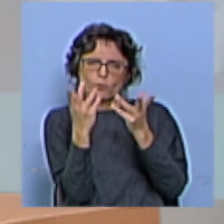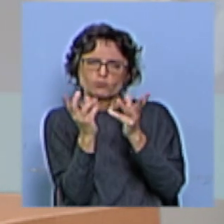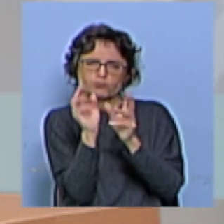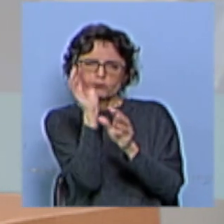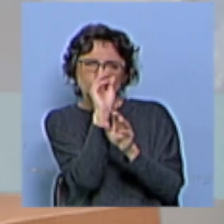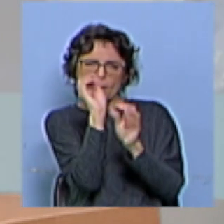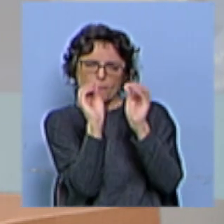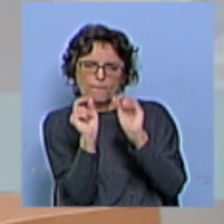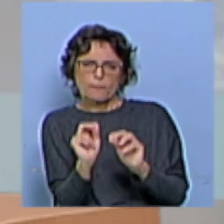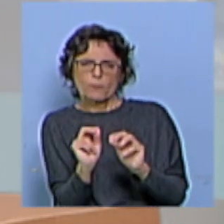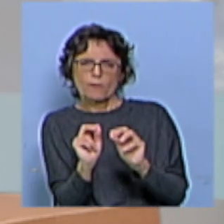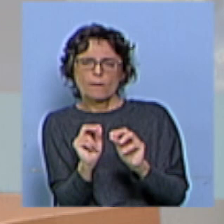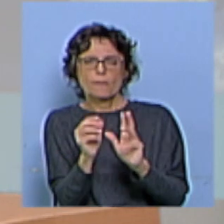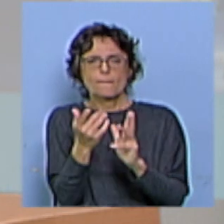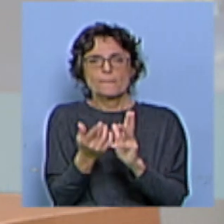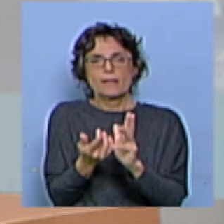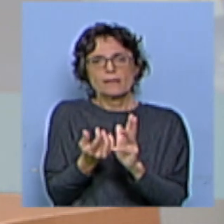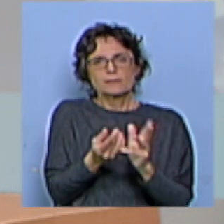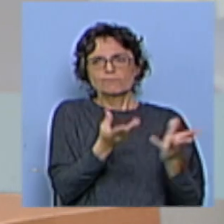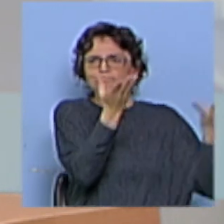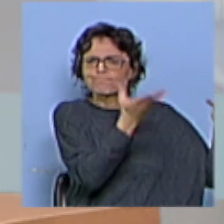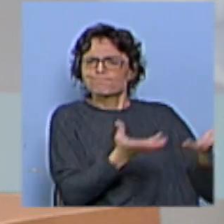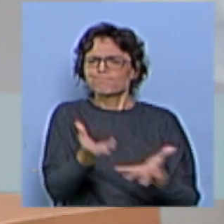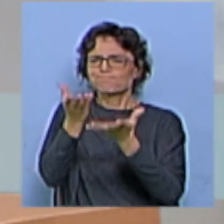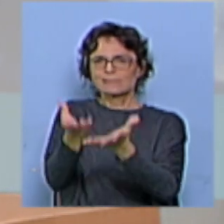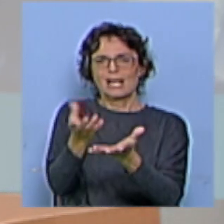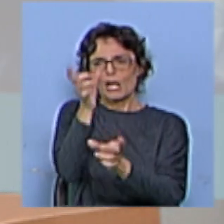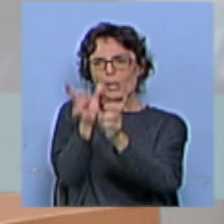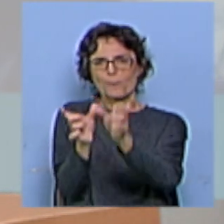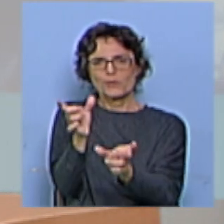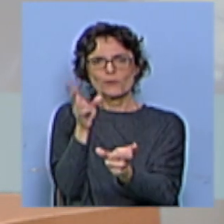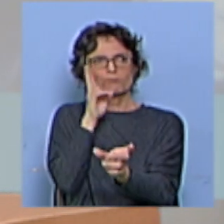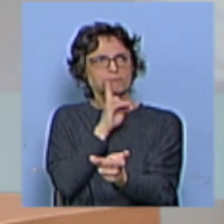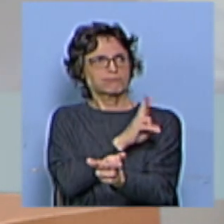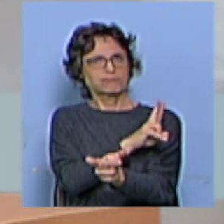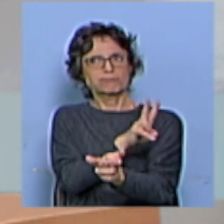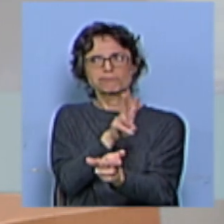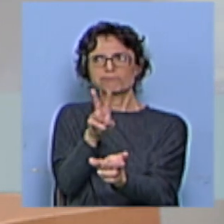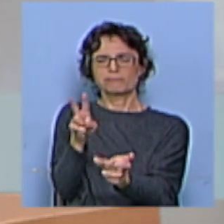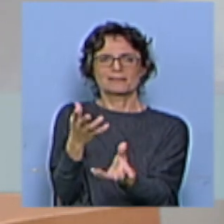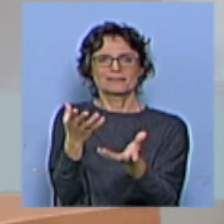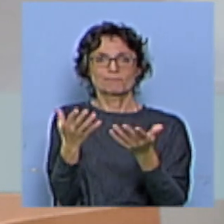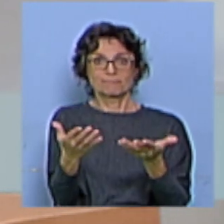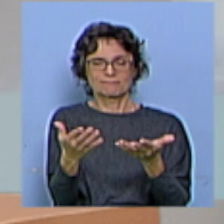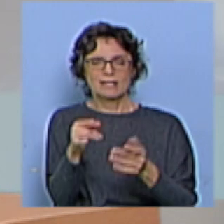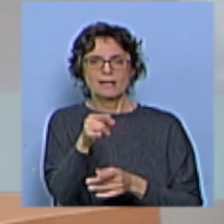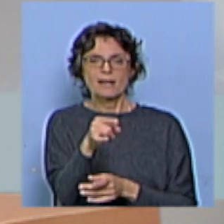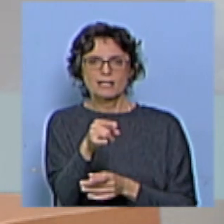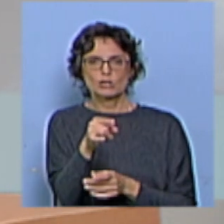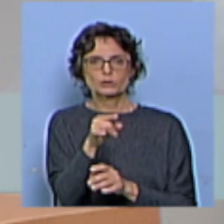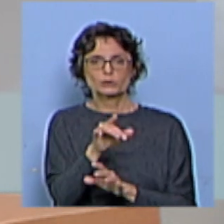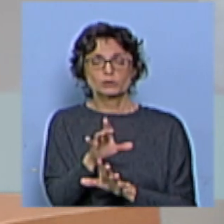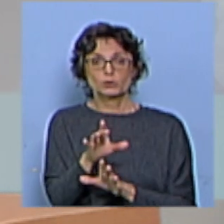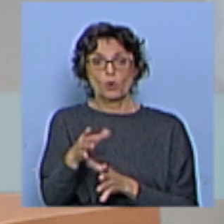qualidade, ser oferecido ao visitante, ao peregrino, aos fiéis, às comunidades, de um modo geral. E justamente no âmbito da Rota